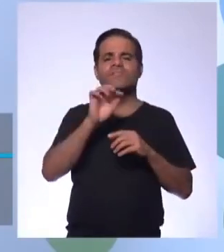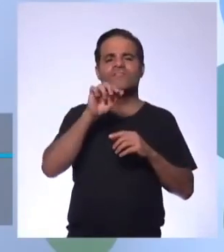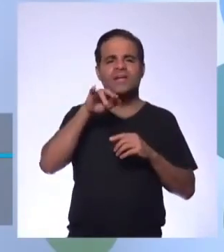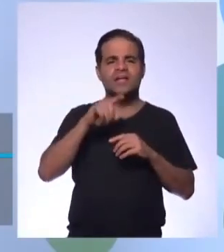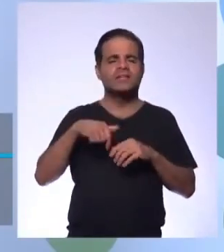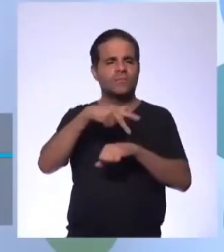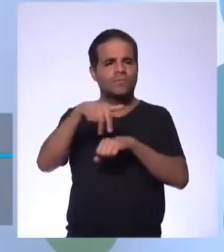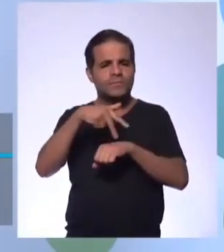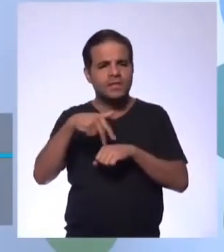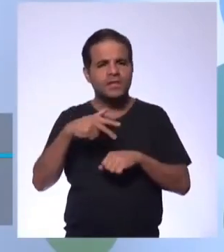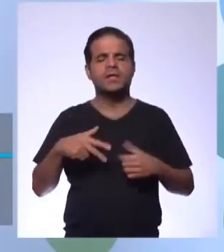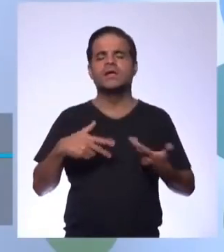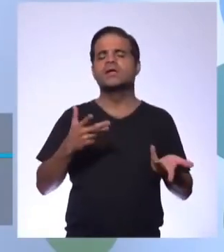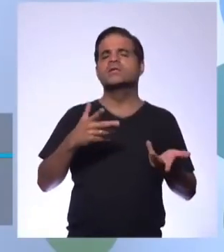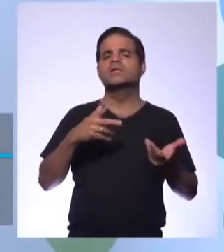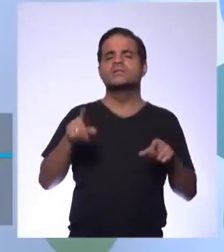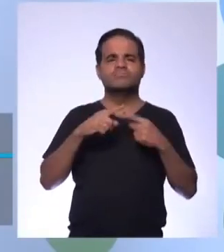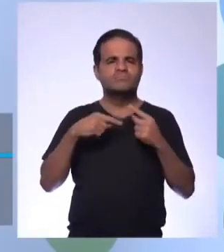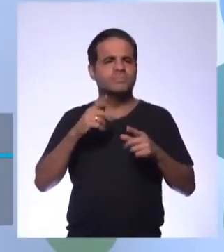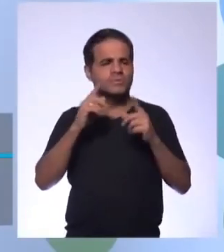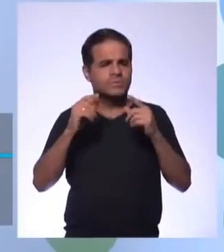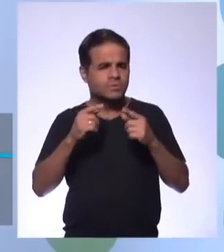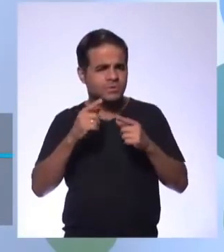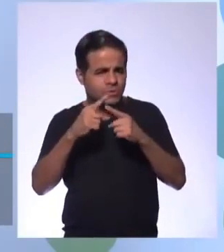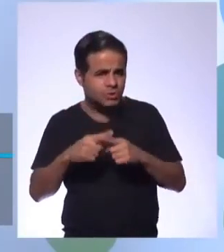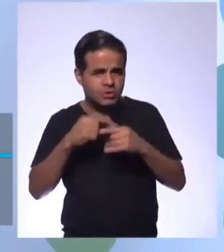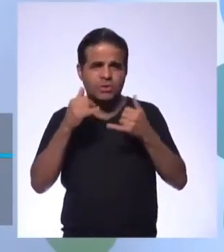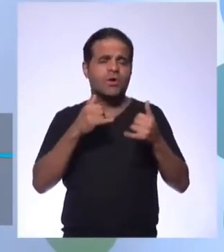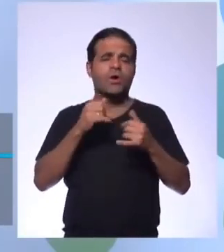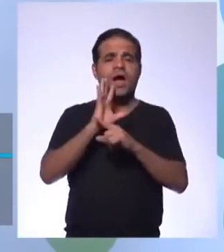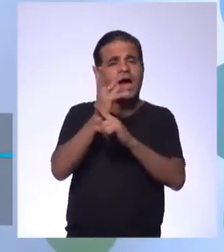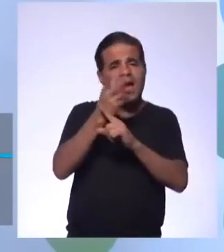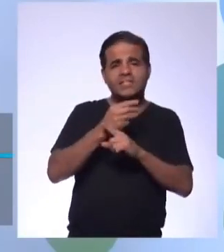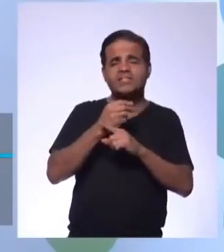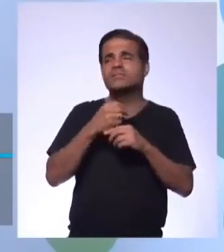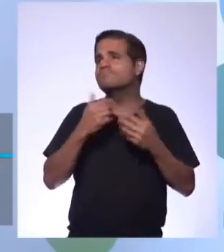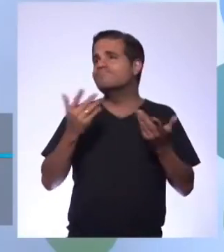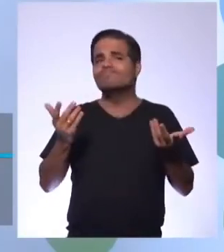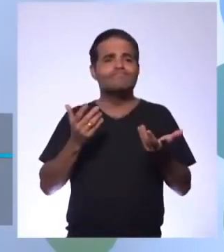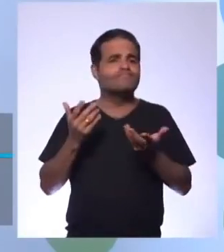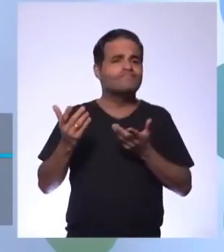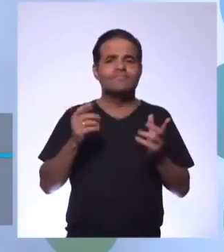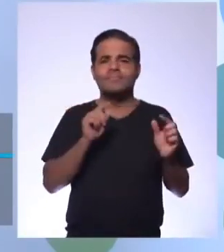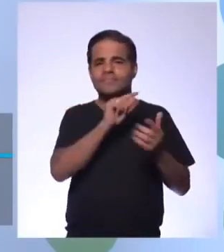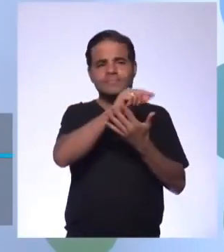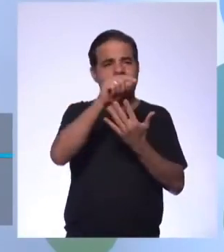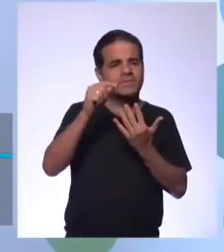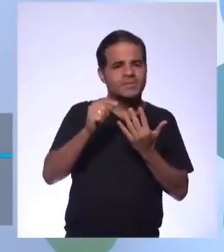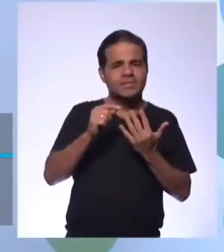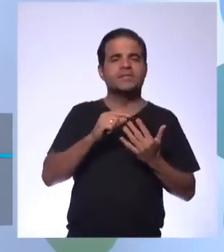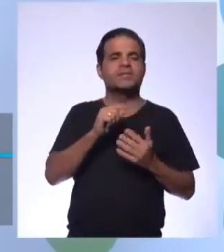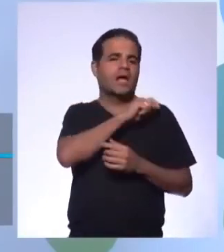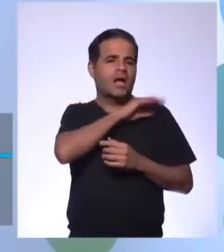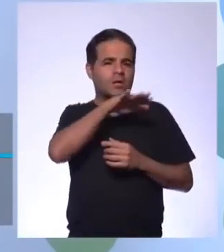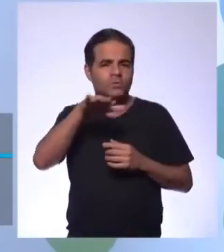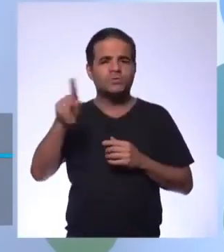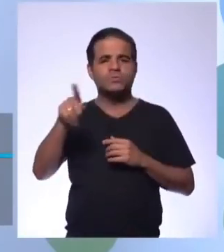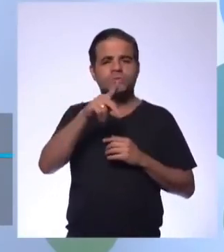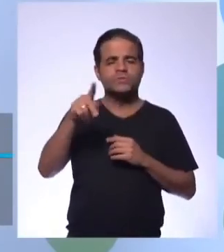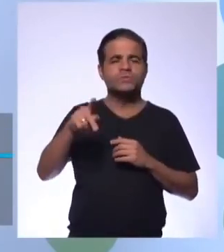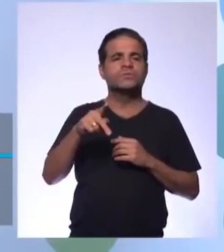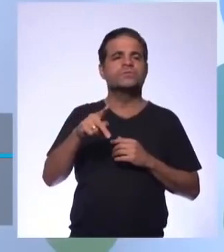dança, pintura, música, jogos. Ou seja, quando fala de arte, dificilmente algum dos nossos alunos ou